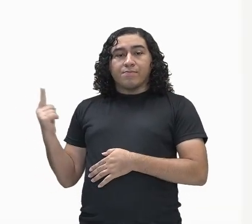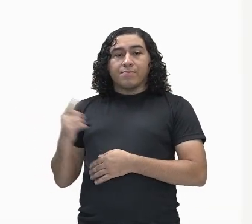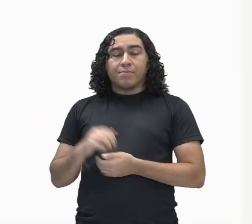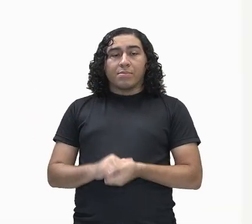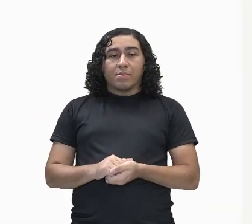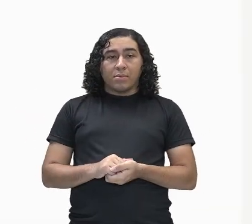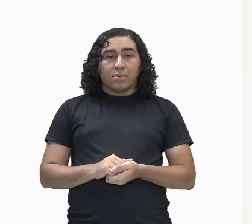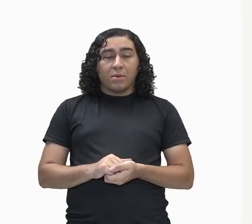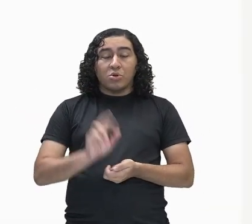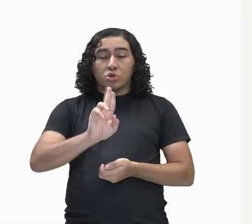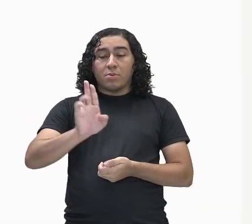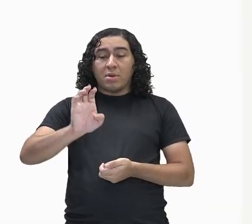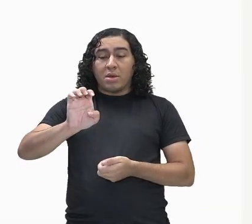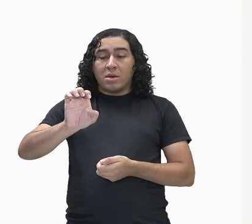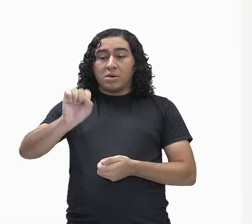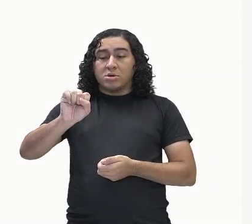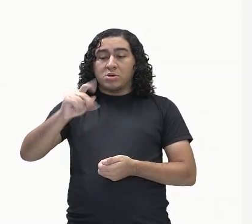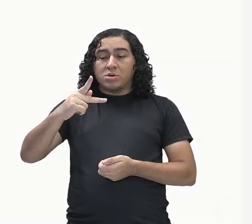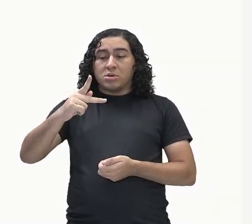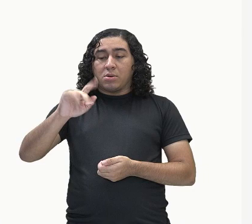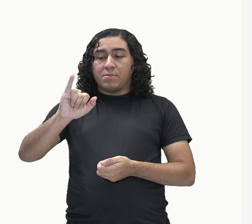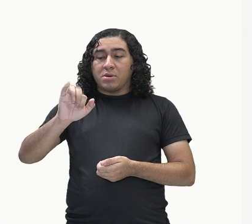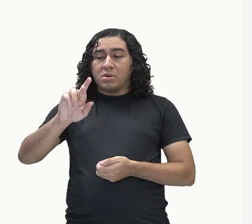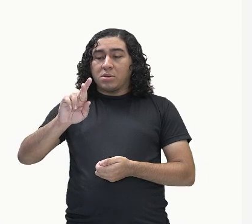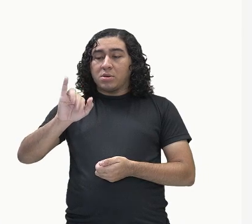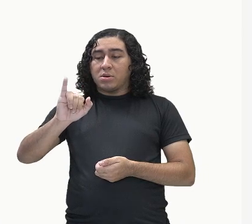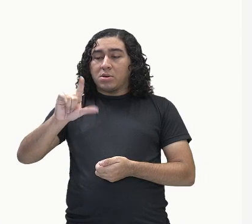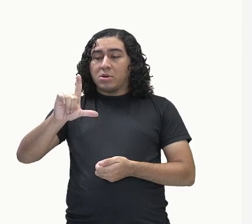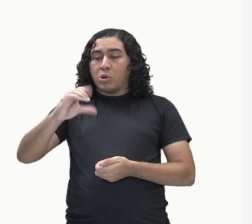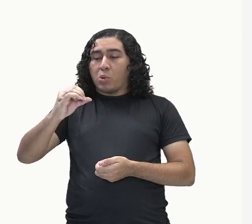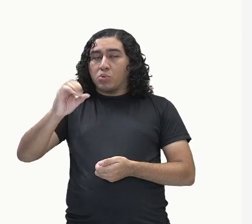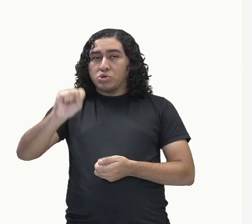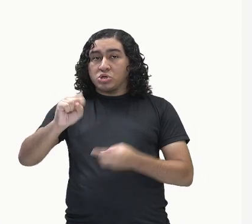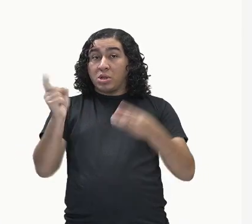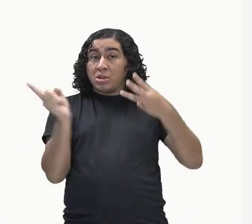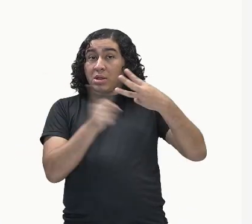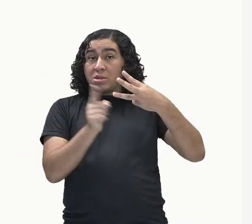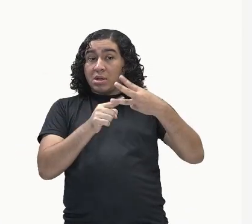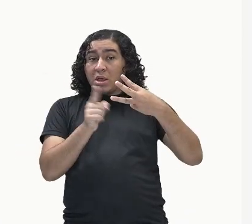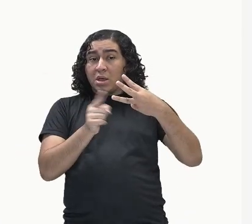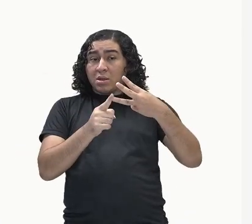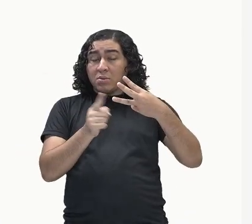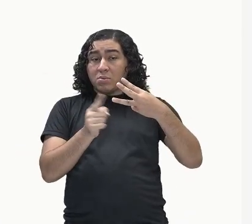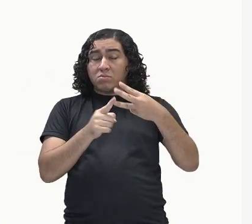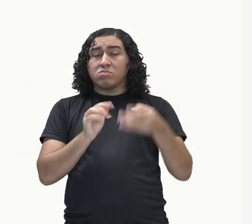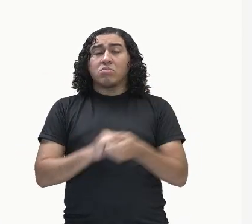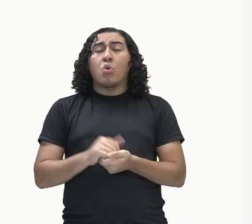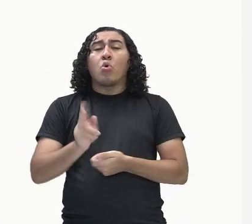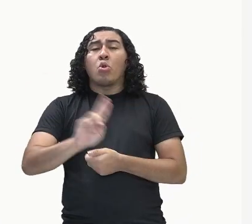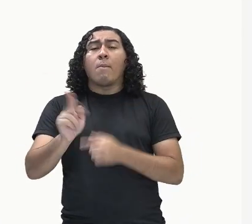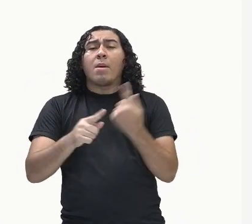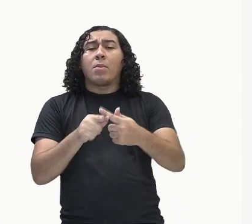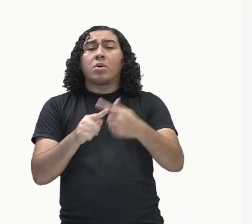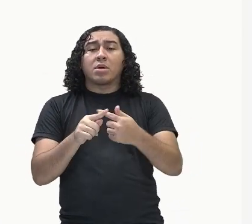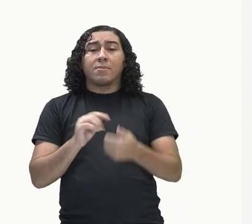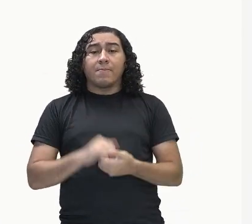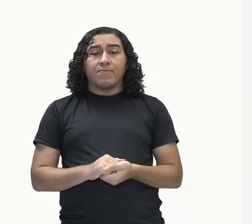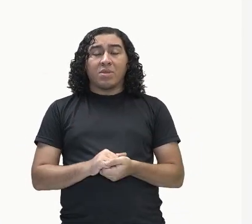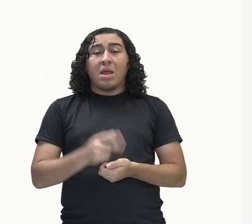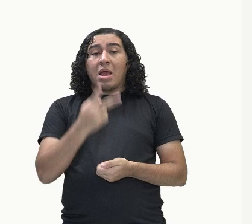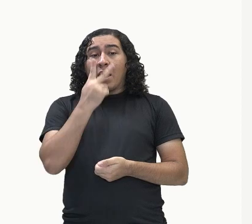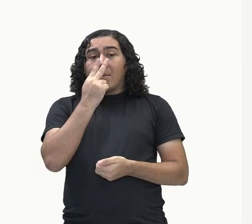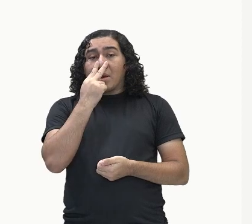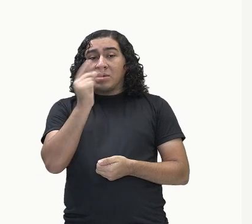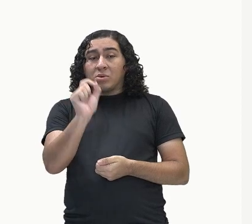espirilos né os espirilos são esses dois representantes Por que que ele tem esse nome porque ele apresenta a forma